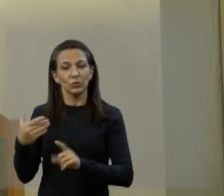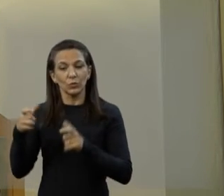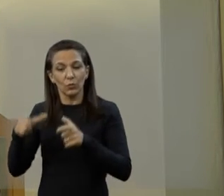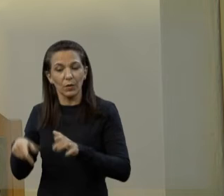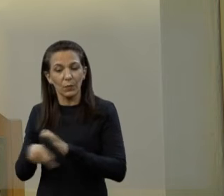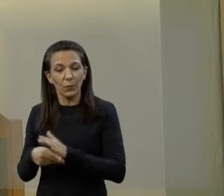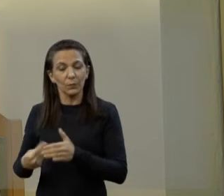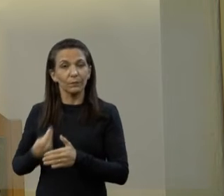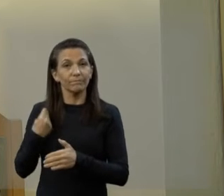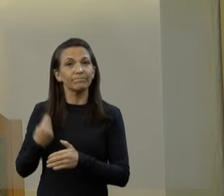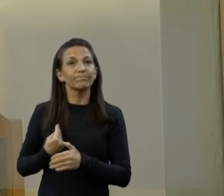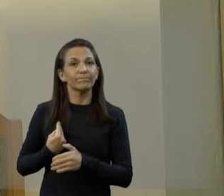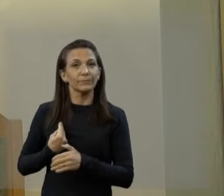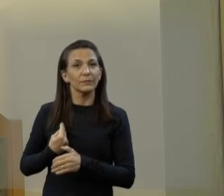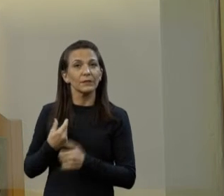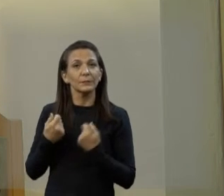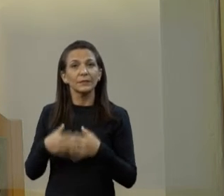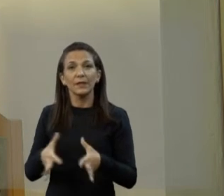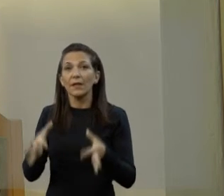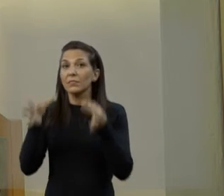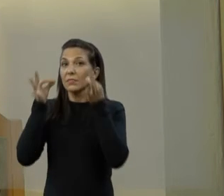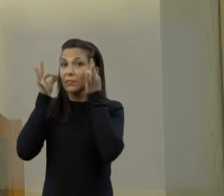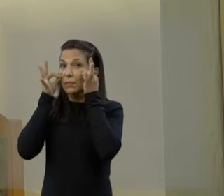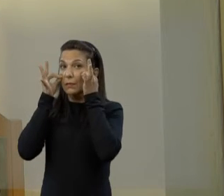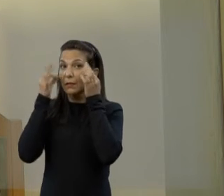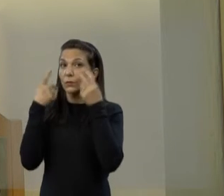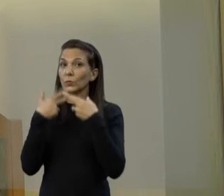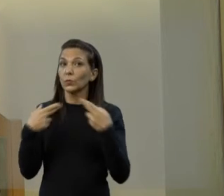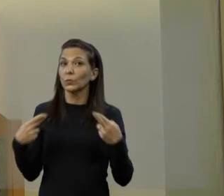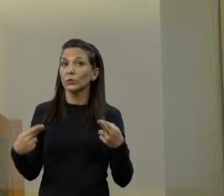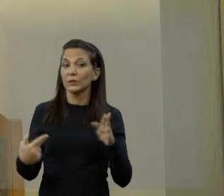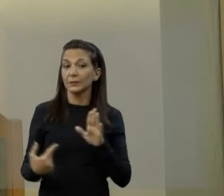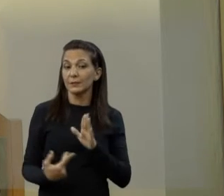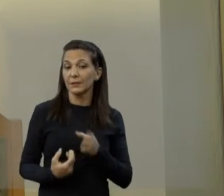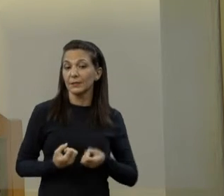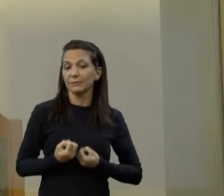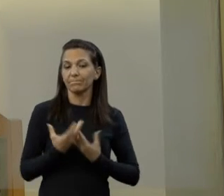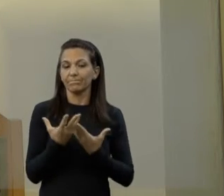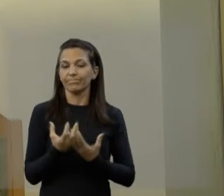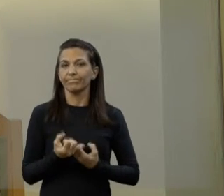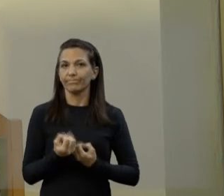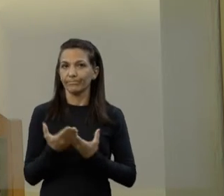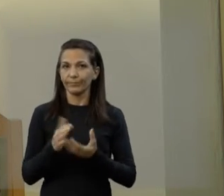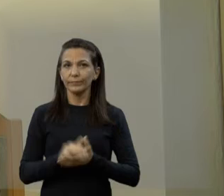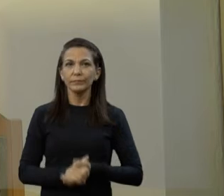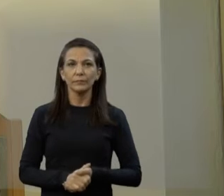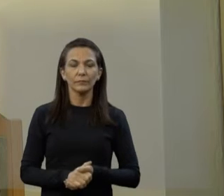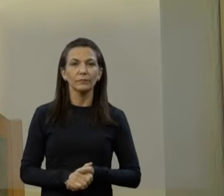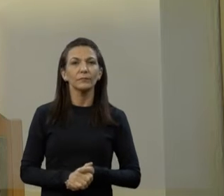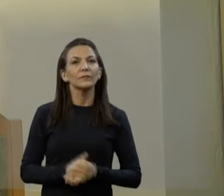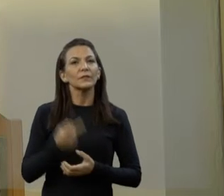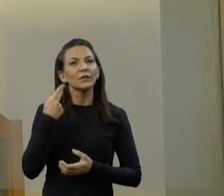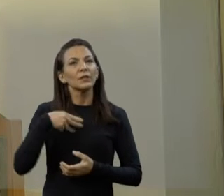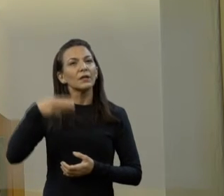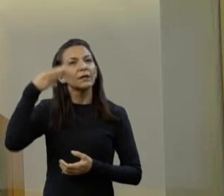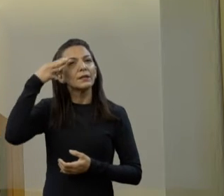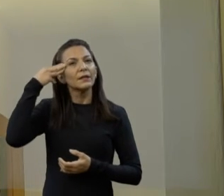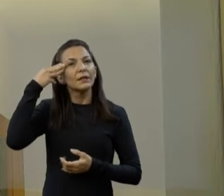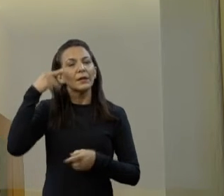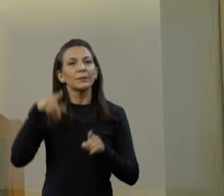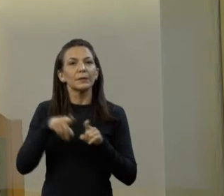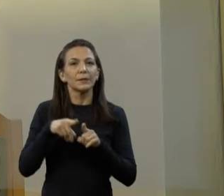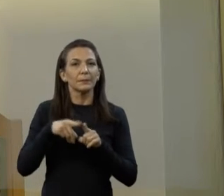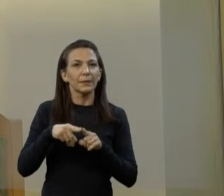habita nós precisamos dar ouvidos a essas demandas e quando o vereador Guilherme Bianco a vereadora Felipe Brunelli